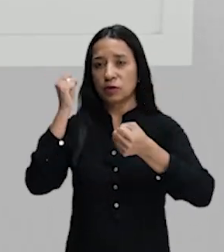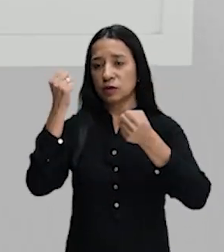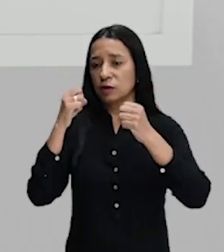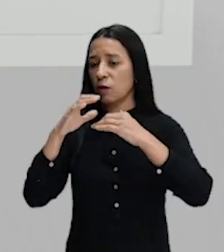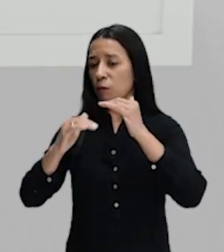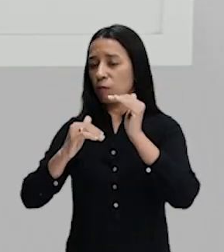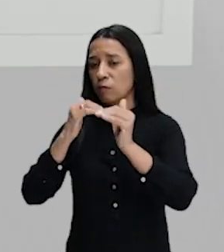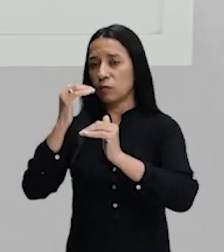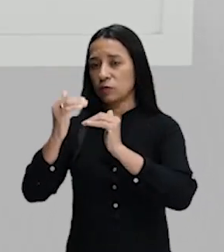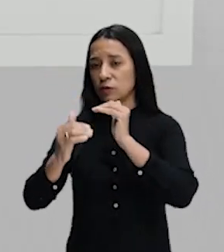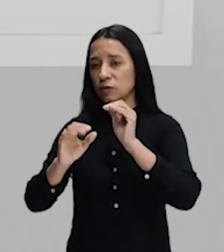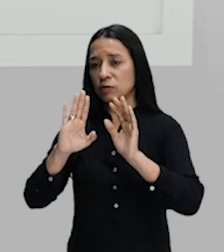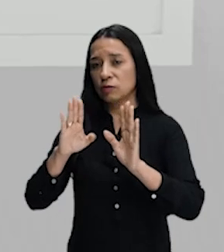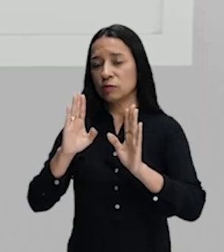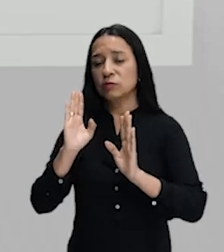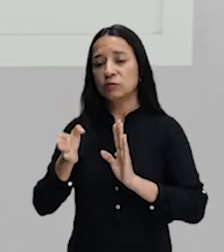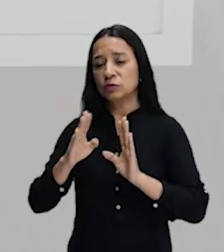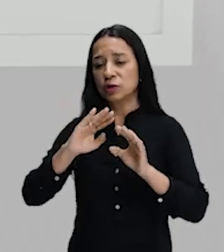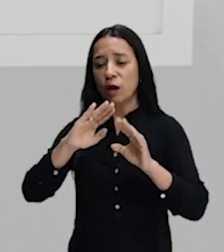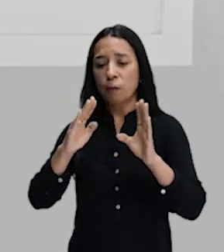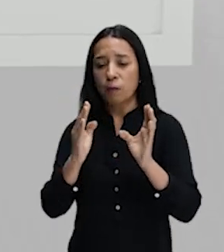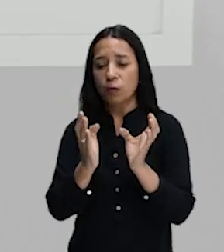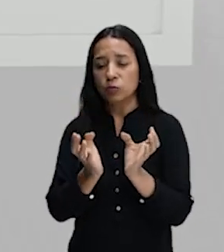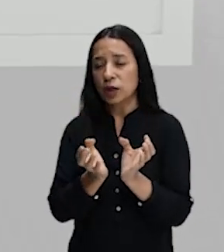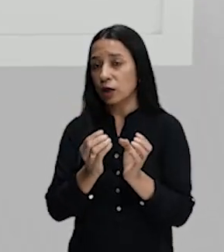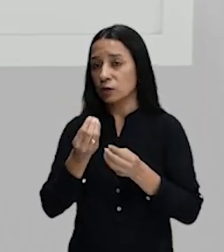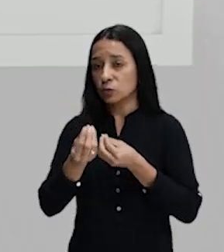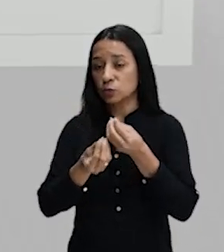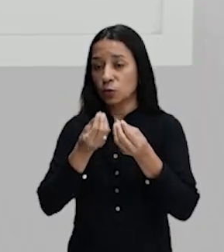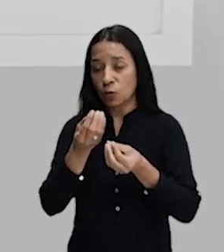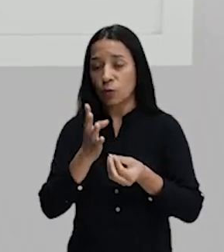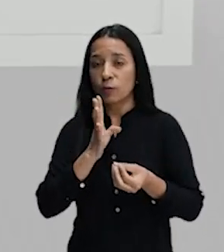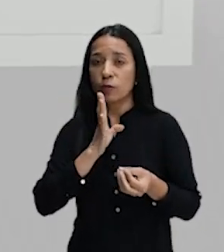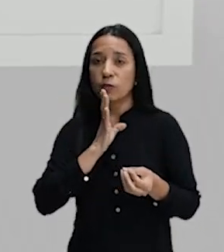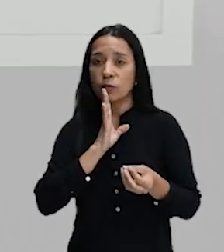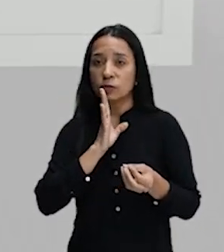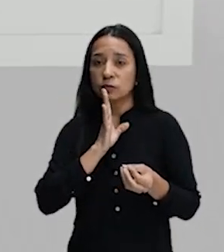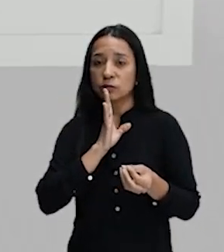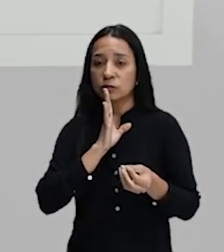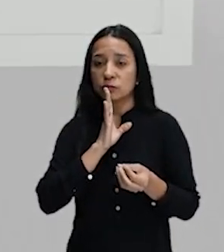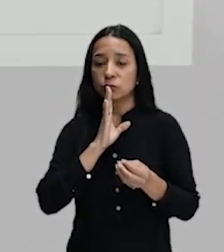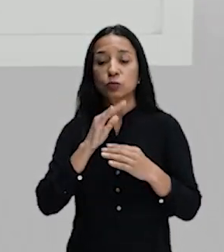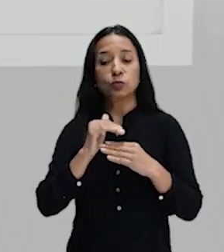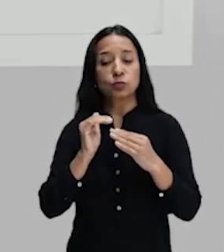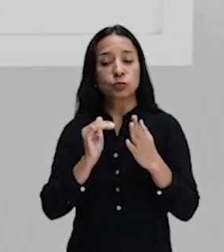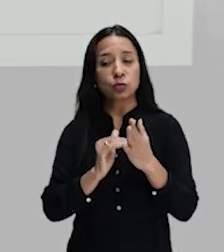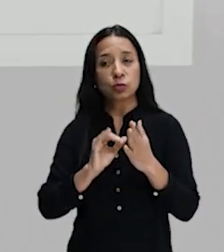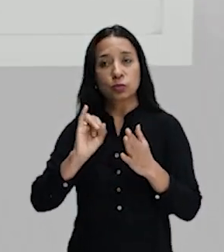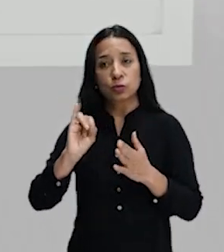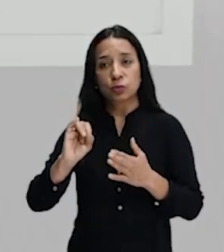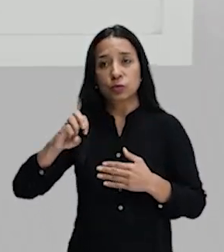já foi moldado da forma que nós conhecemos, né? Então todo ímã,